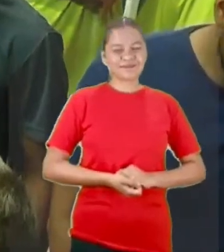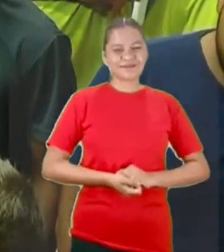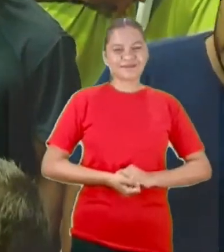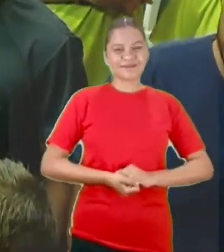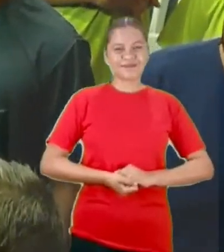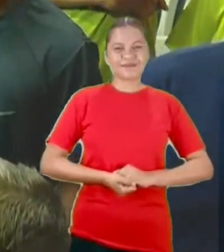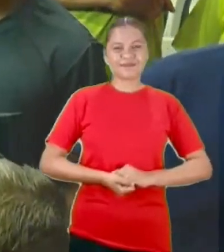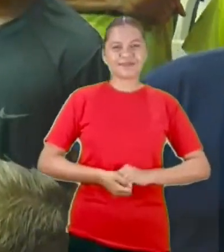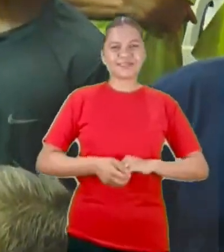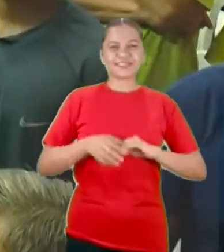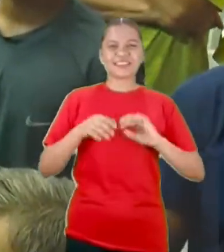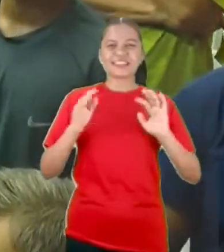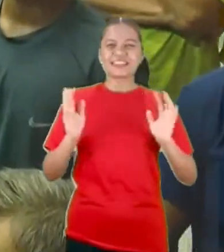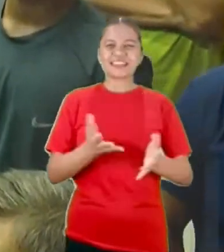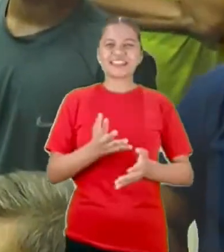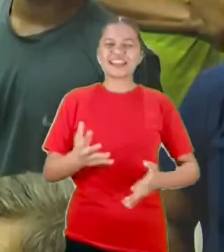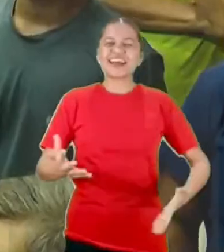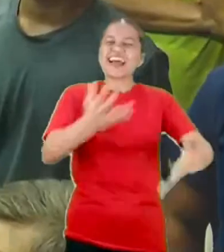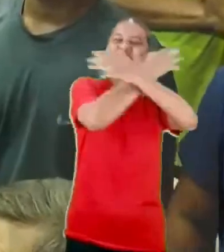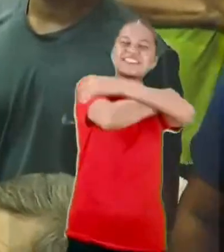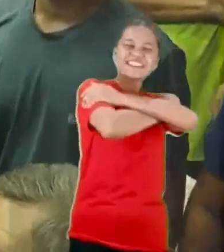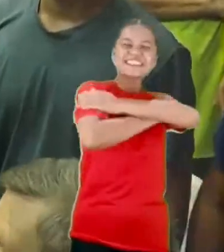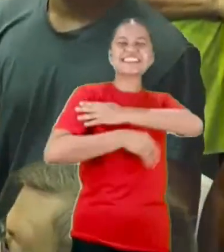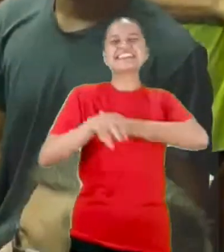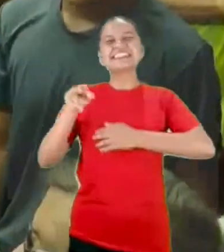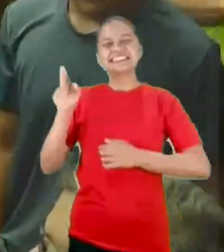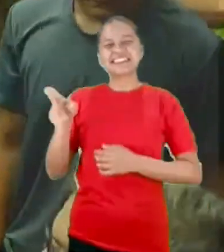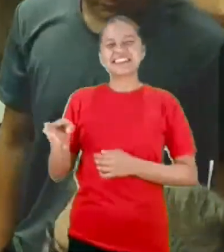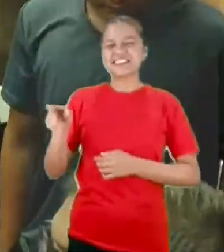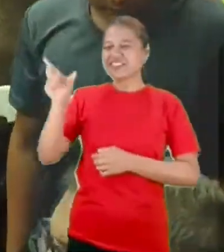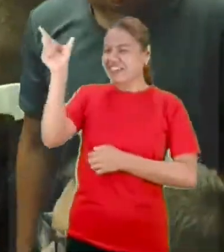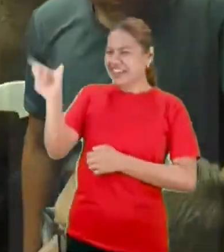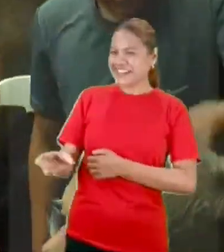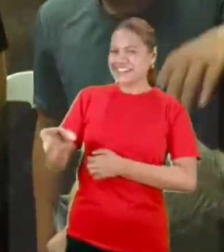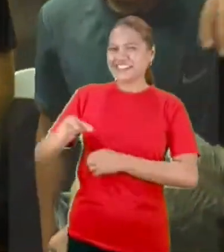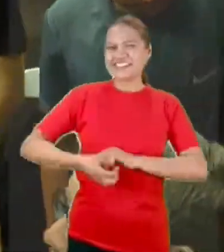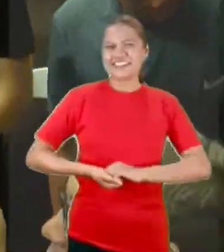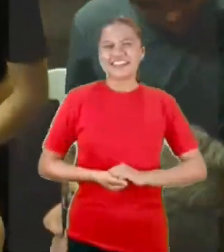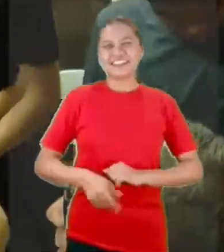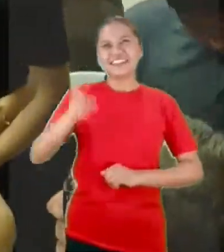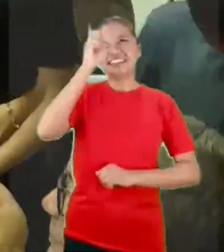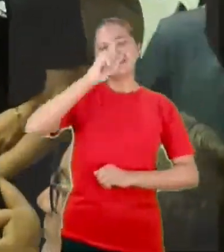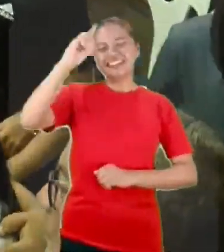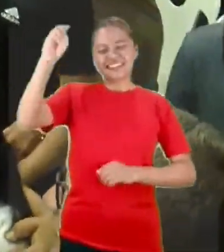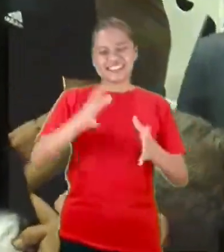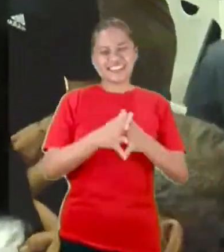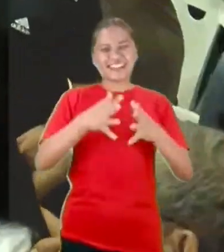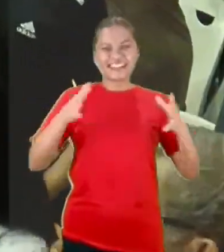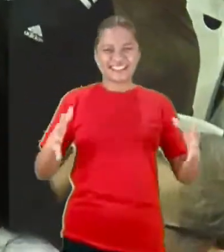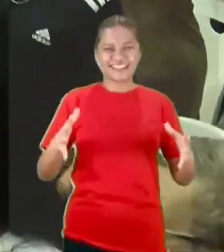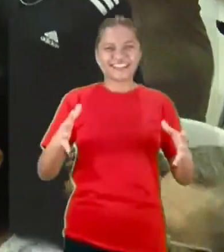Agora dê um abraço no seu irmão do lado e diga para ele assim: Deus é grande.